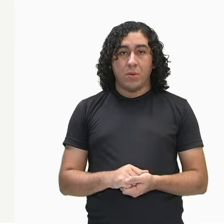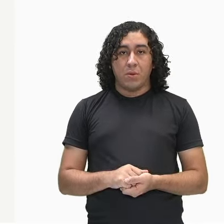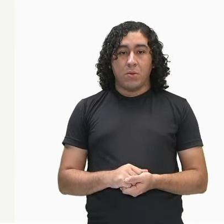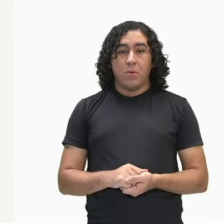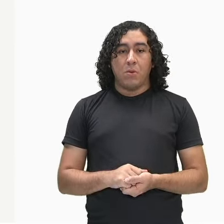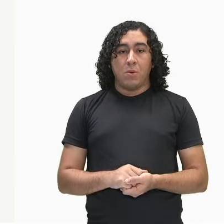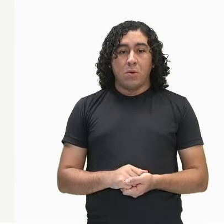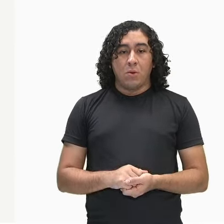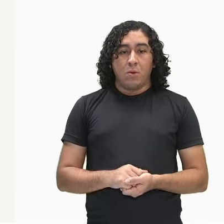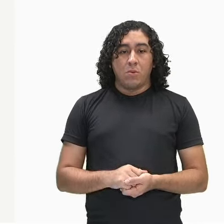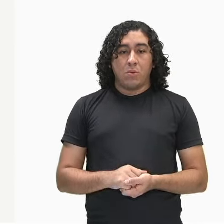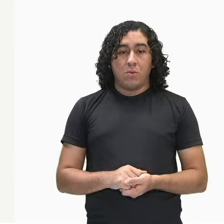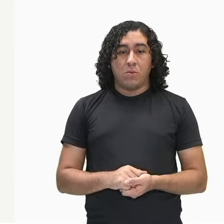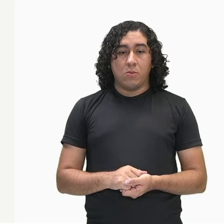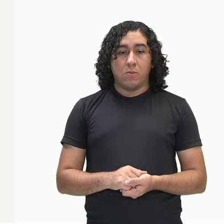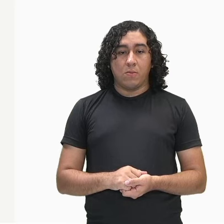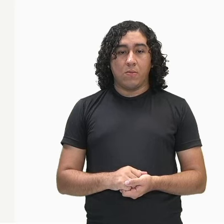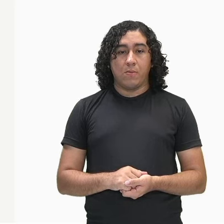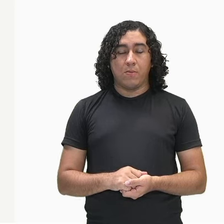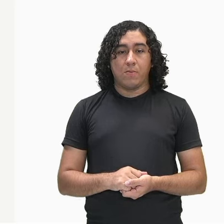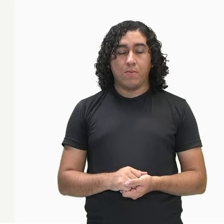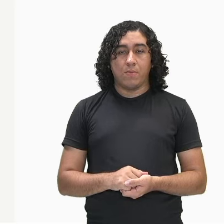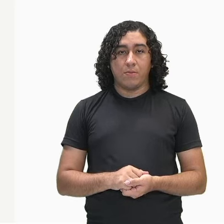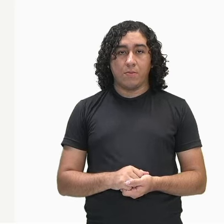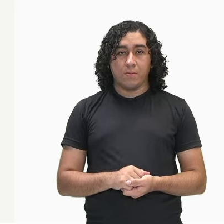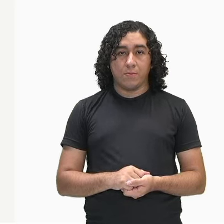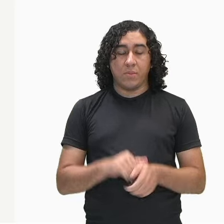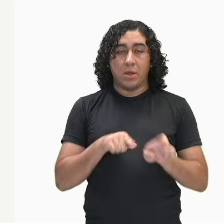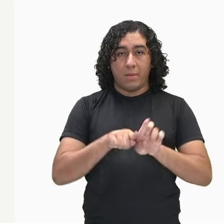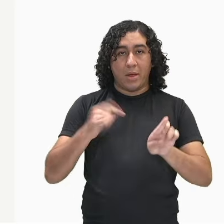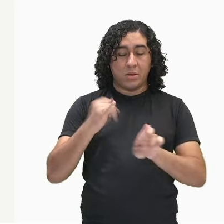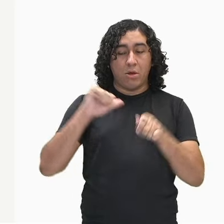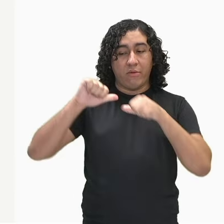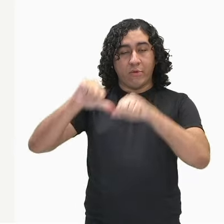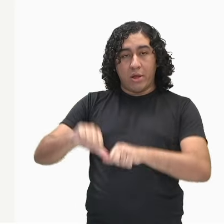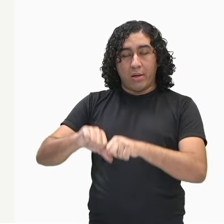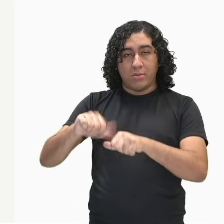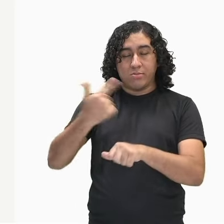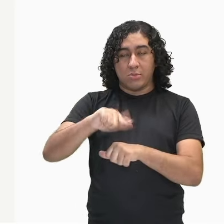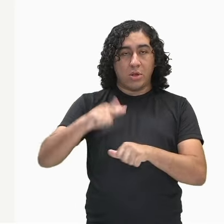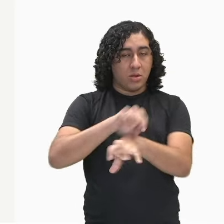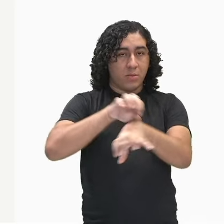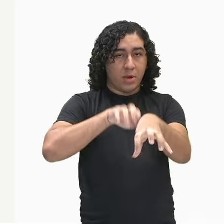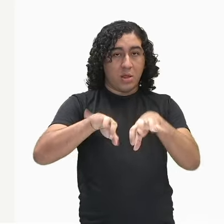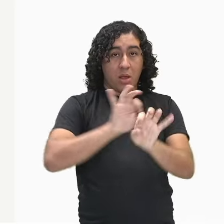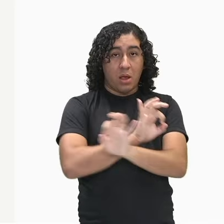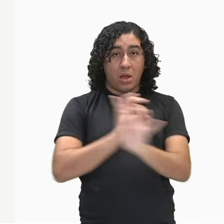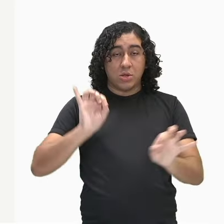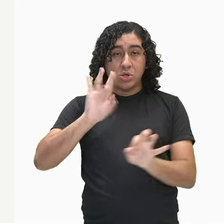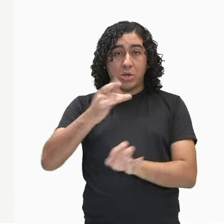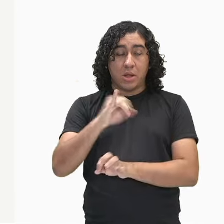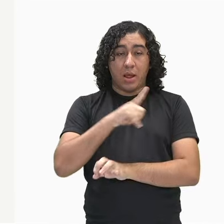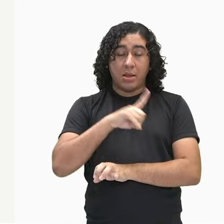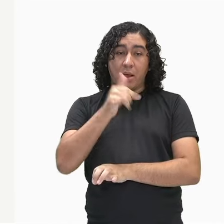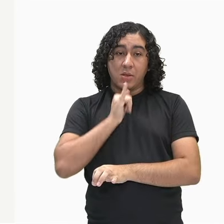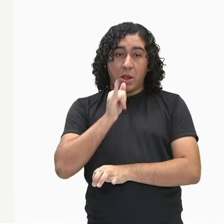deixar estável ali, não mexer, ele não vai se separar, a não ser, e note essa palavra,